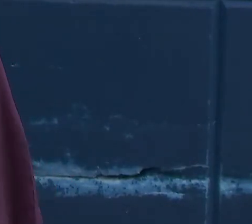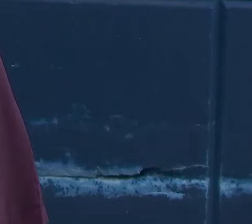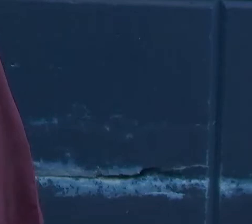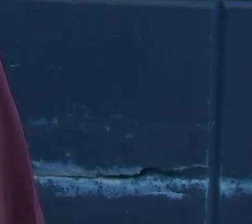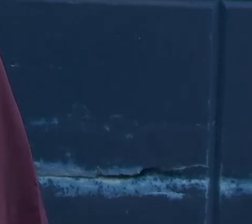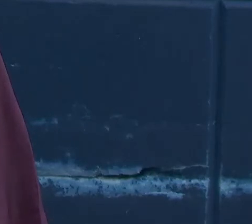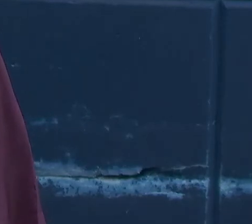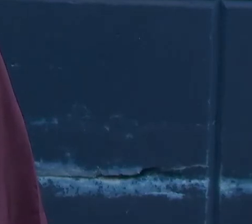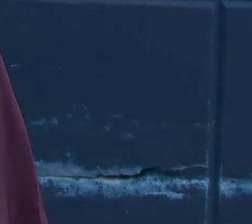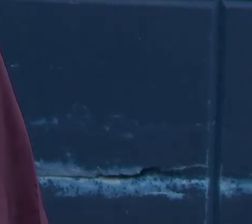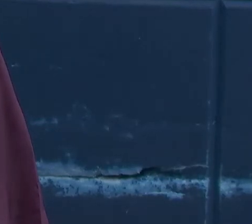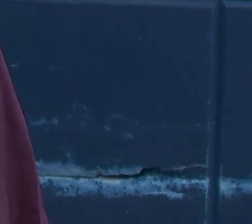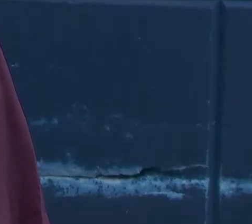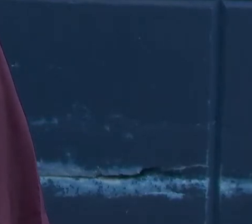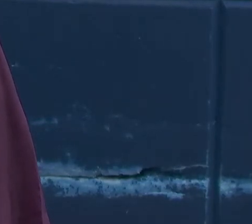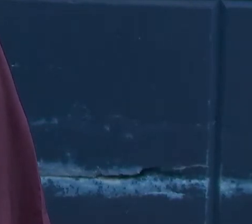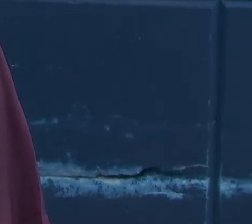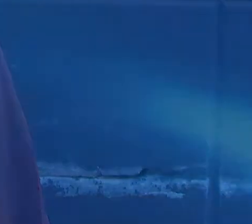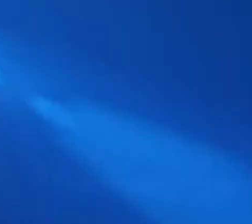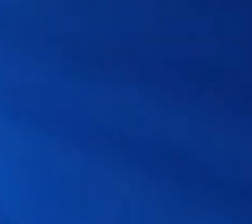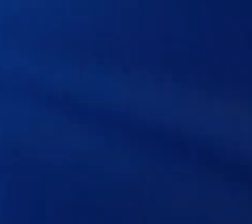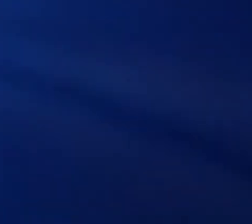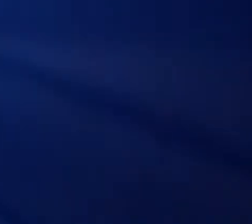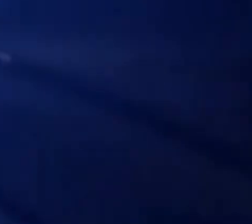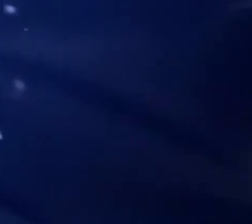com a programação da TV Câmara Campinas.